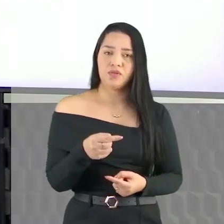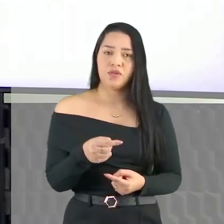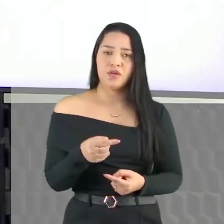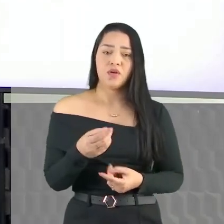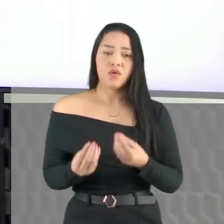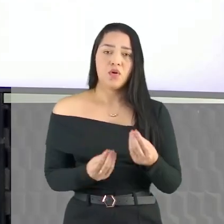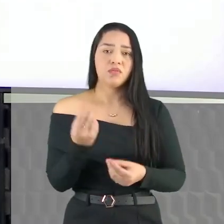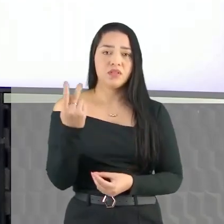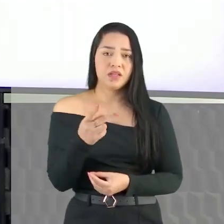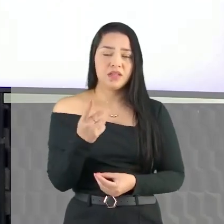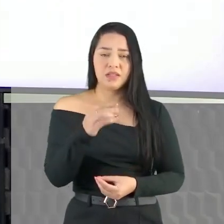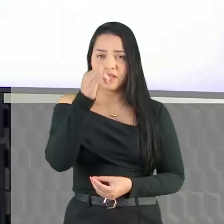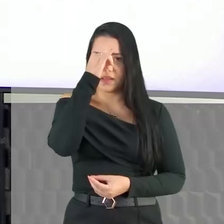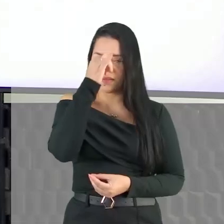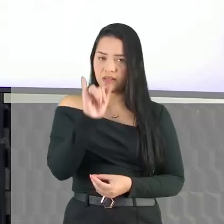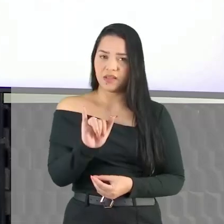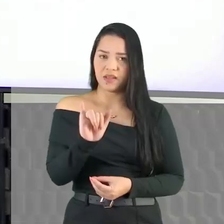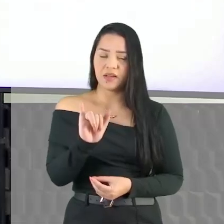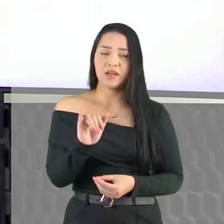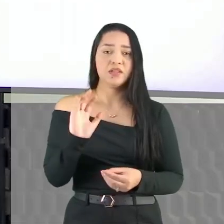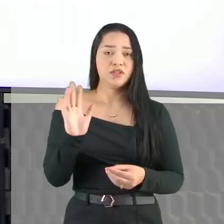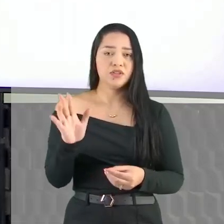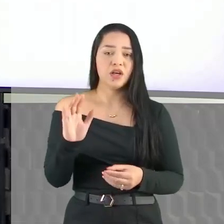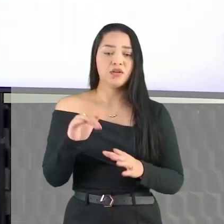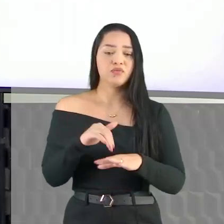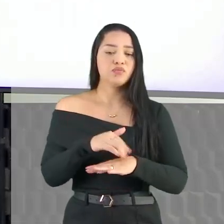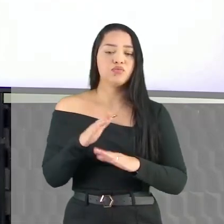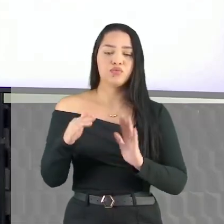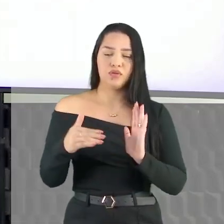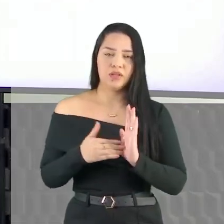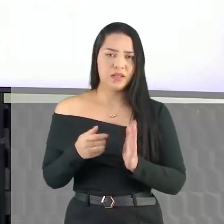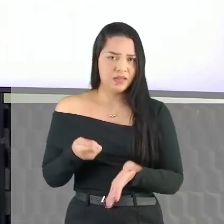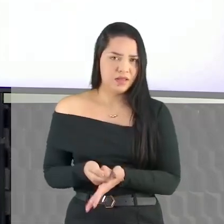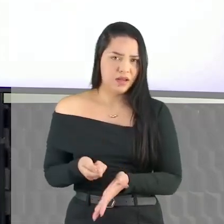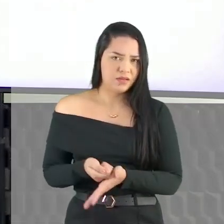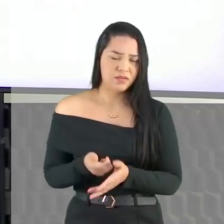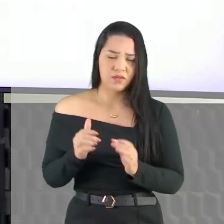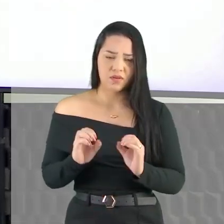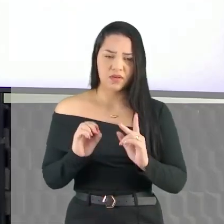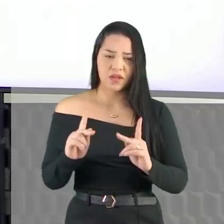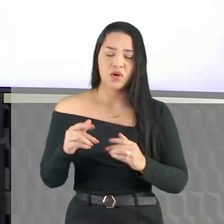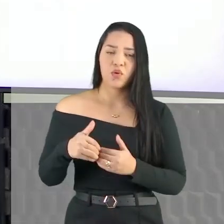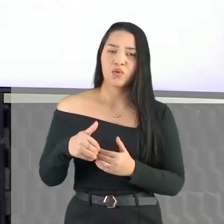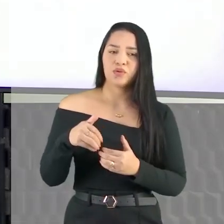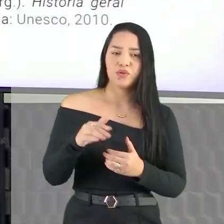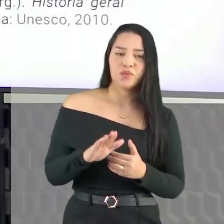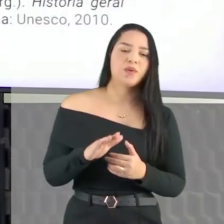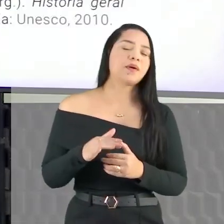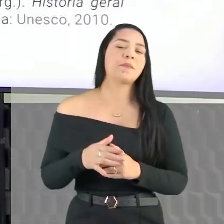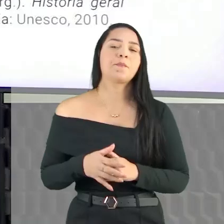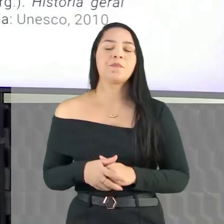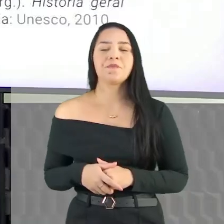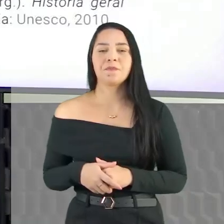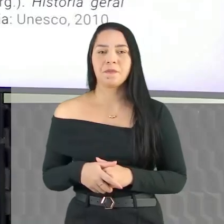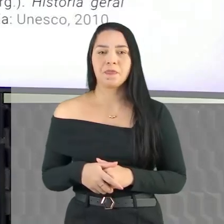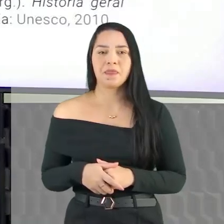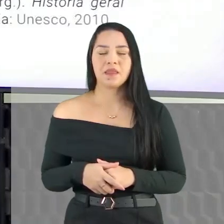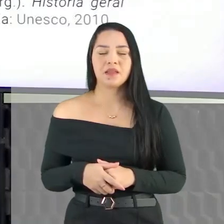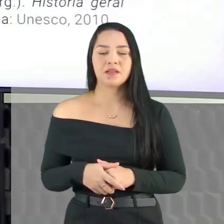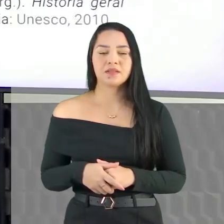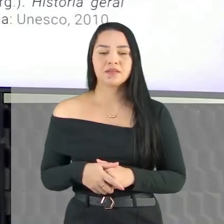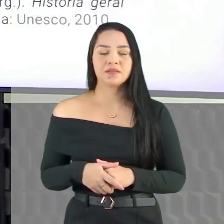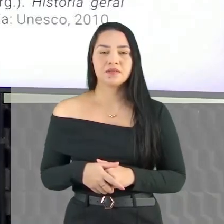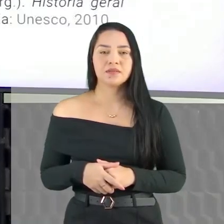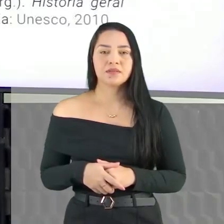internacional, uma delas era combater o fascismo dos regimes totalitários, ok? Vamos continuar aí com mais